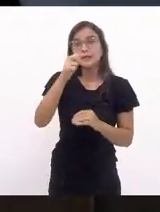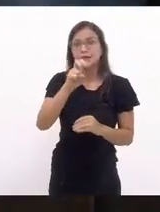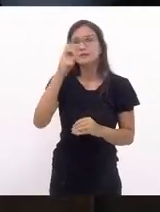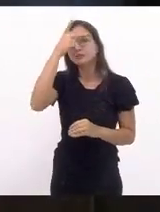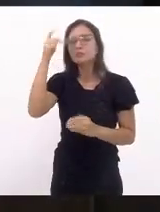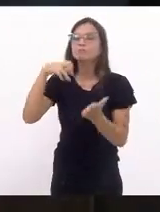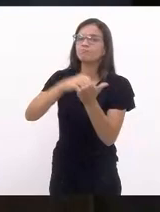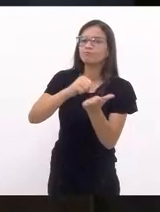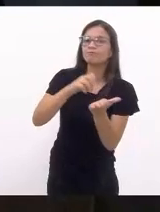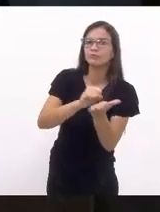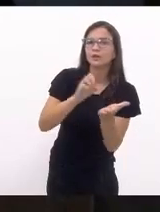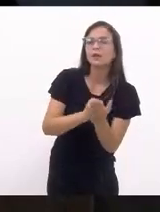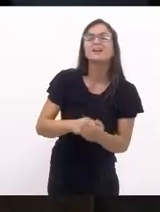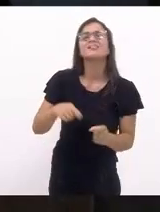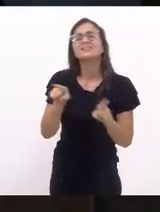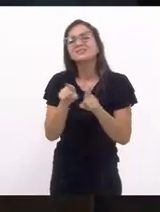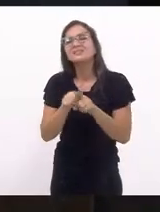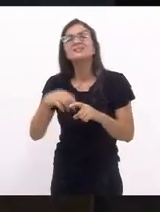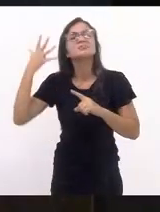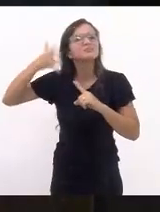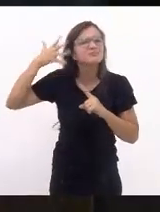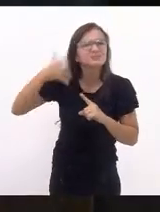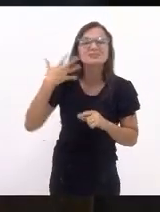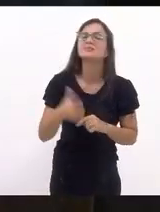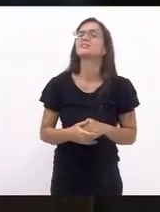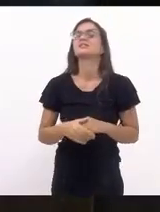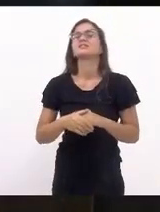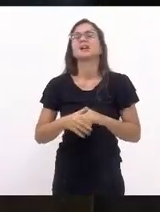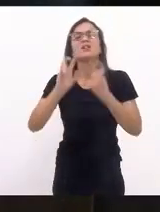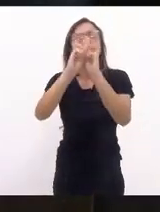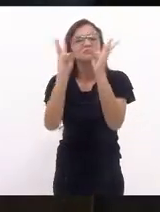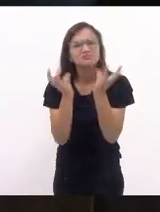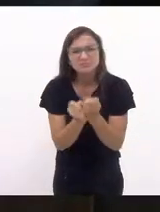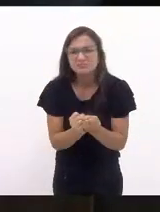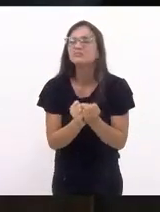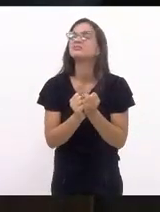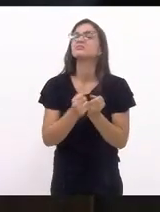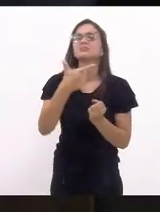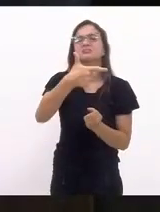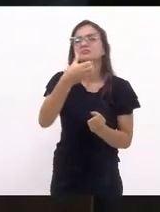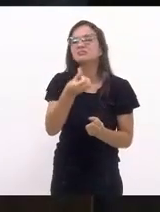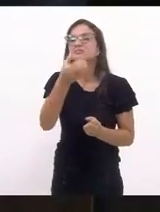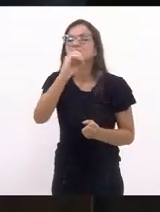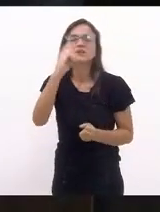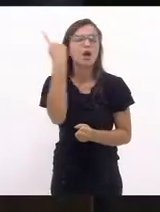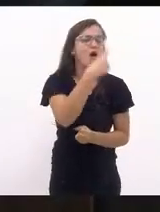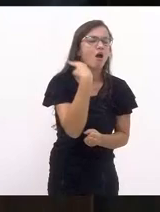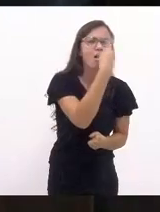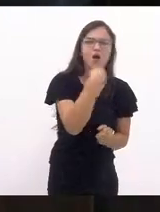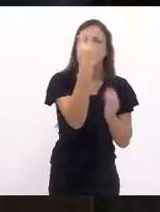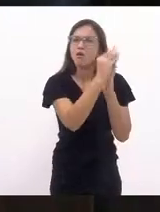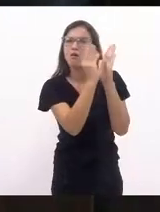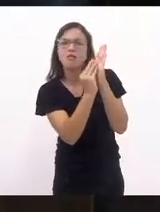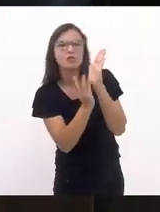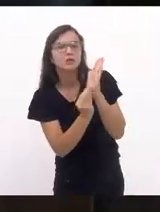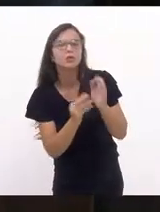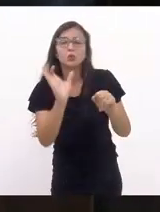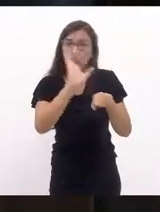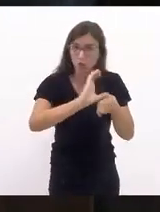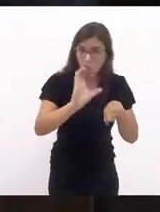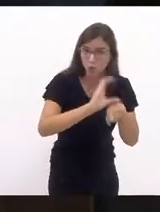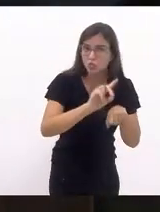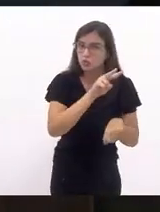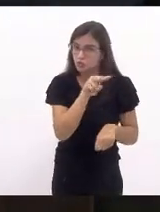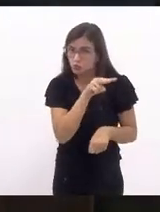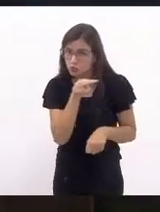seminários palestras oficinas foram ministradas mais de 260 horas de conteúdos os cursos contemplaram